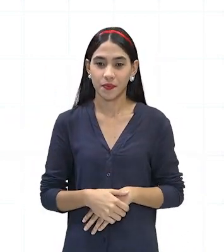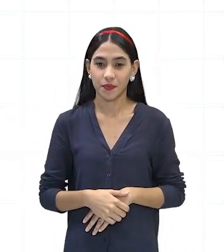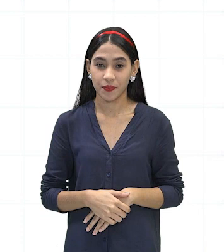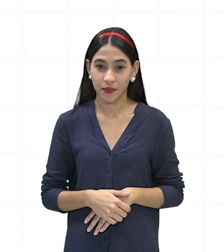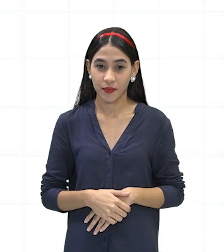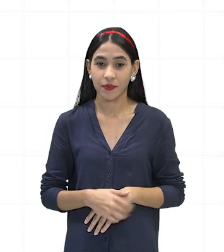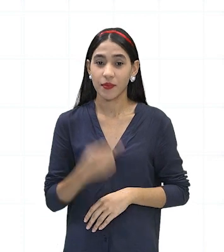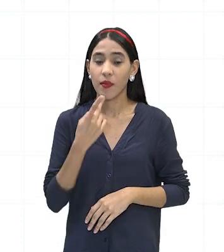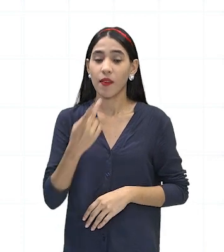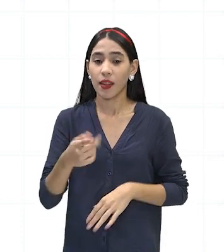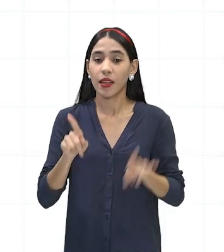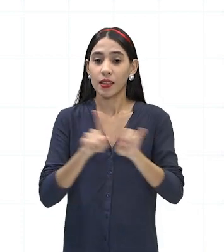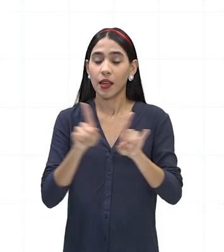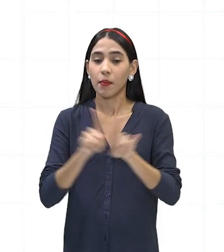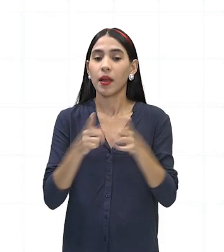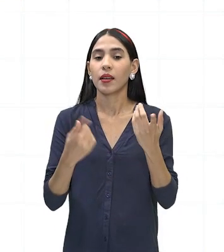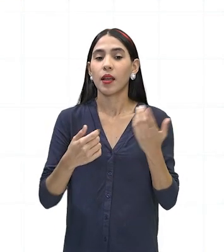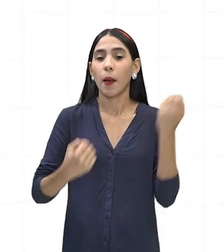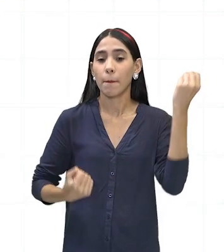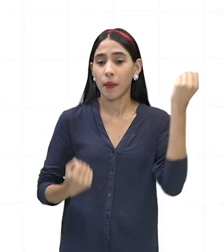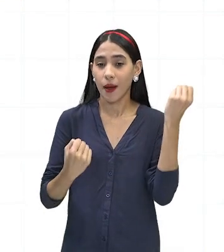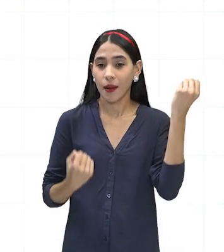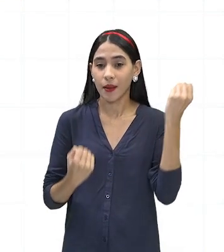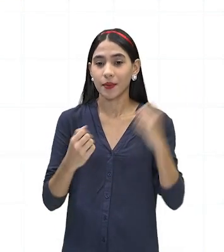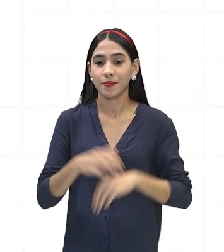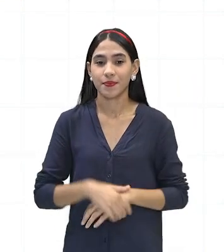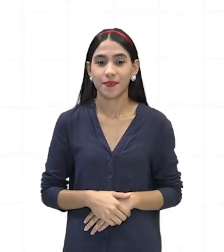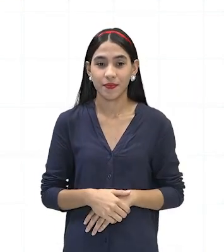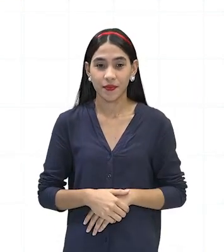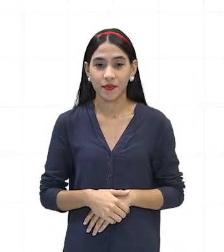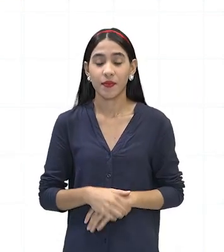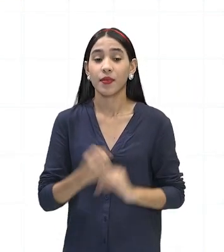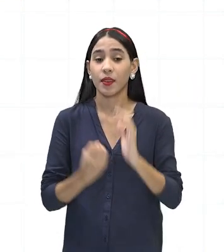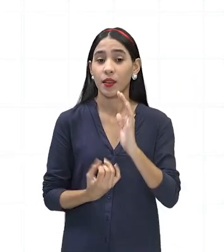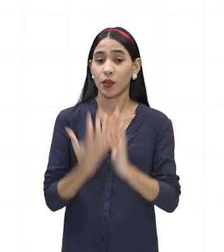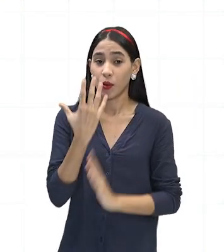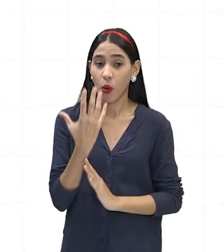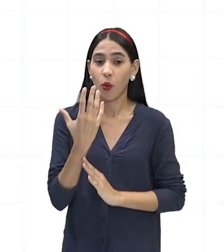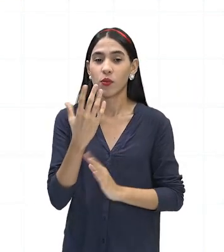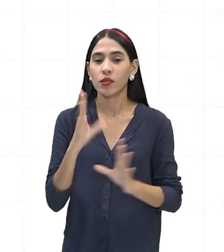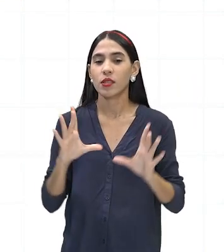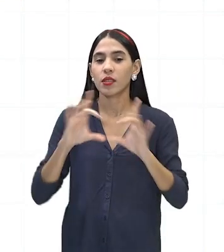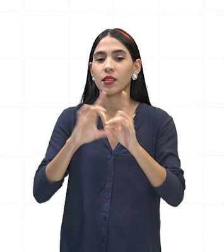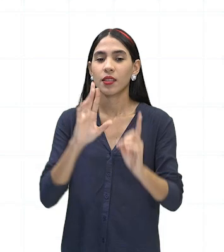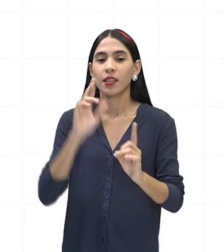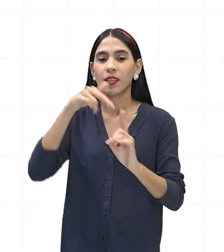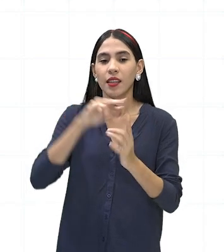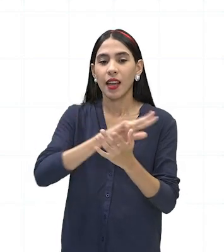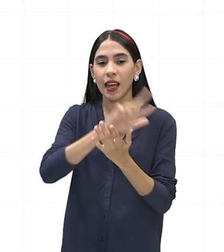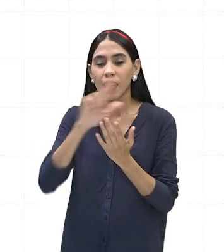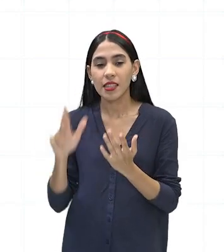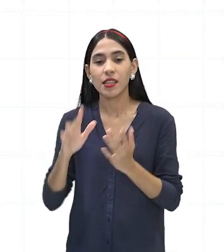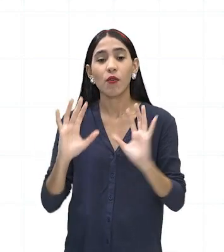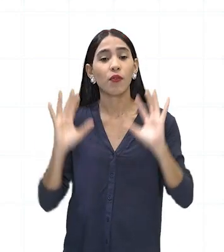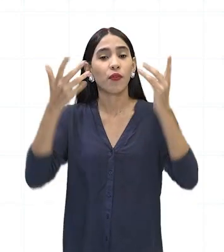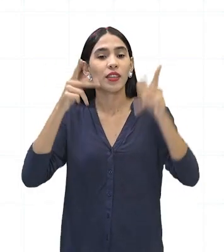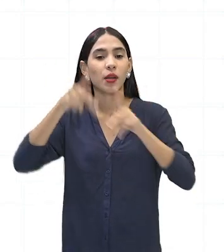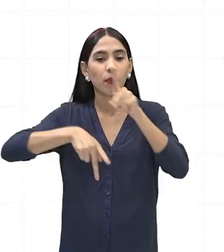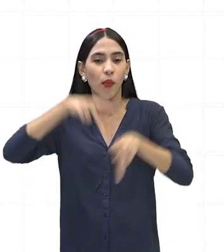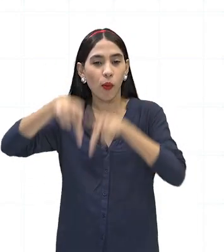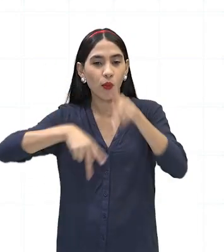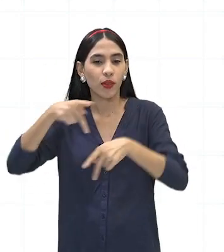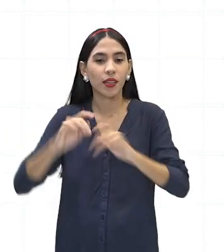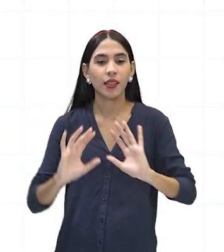vamos falar um pouquinho da história do forró. Olha só, sua origem tem relação com bailes populares que